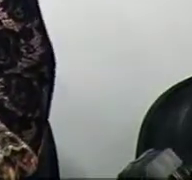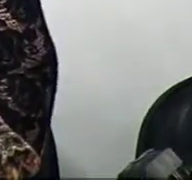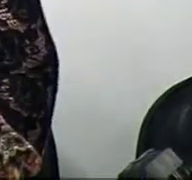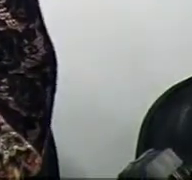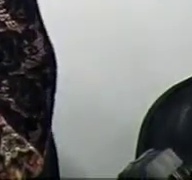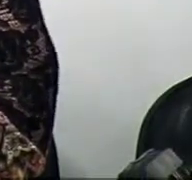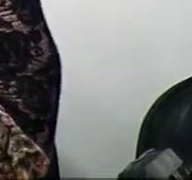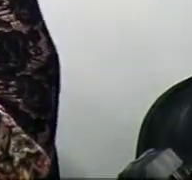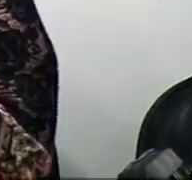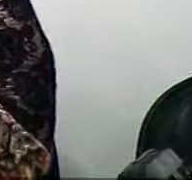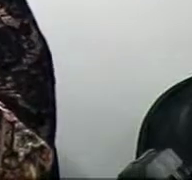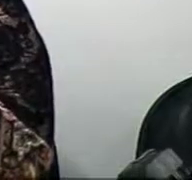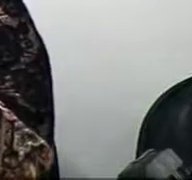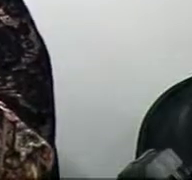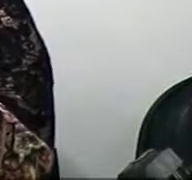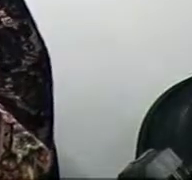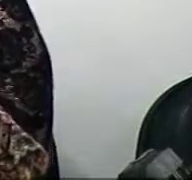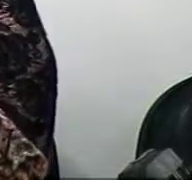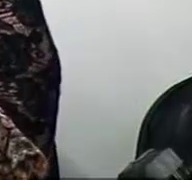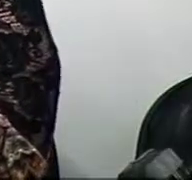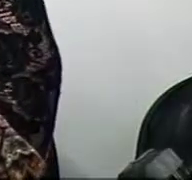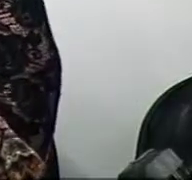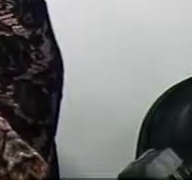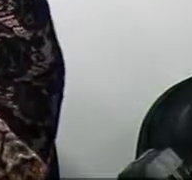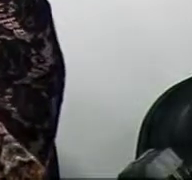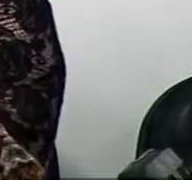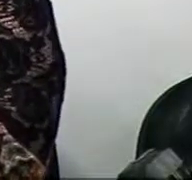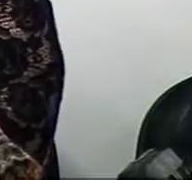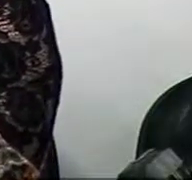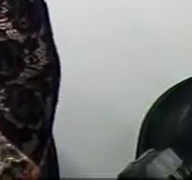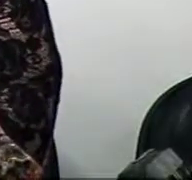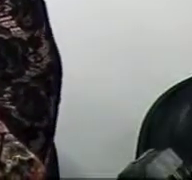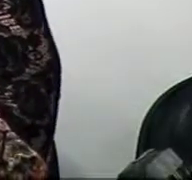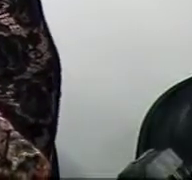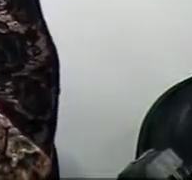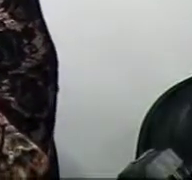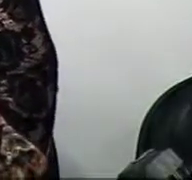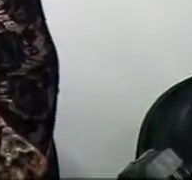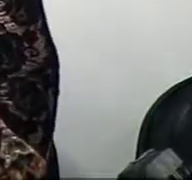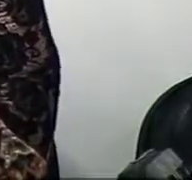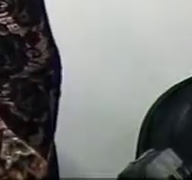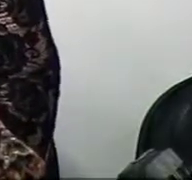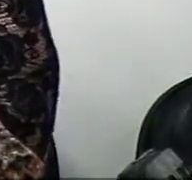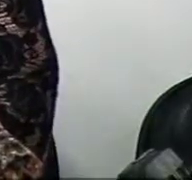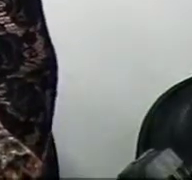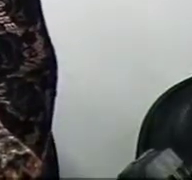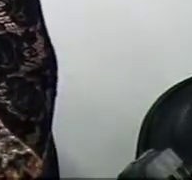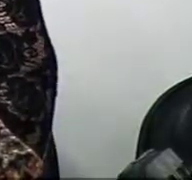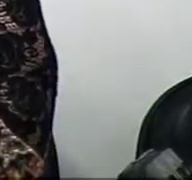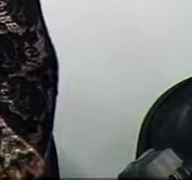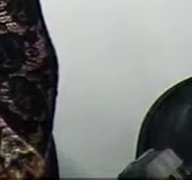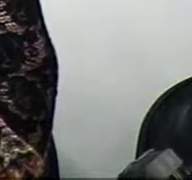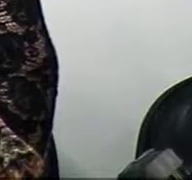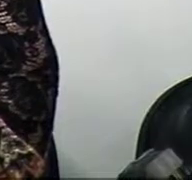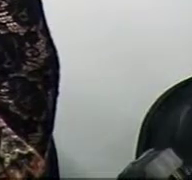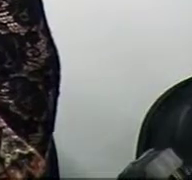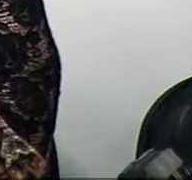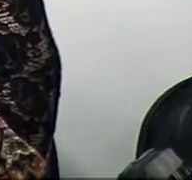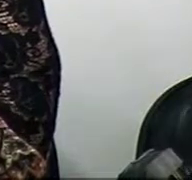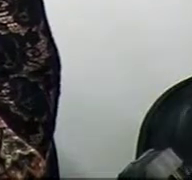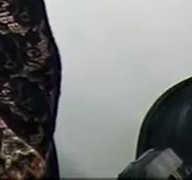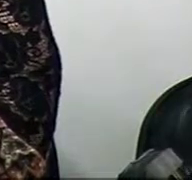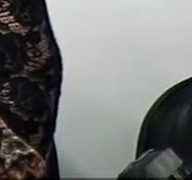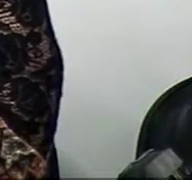eu fico a pensar. Vamos falar sobre acessibilidade. Porque eu não consigo